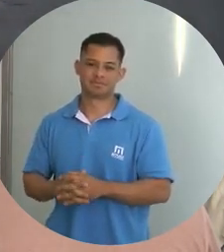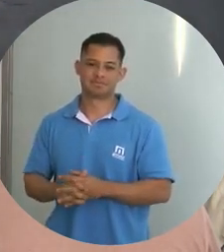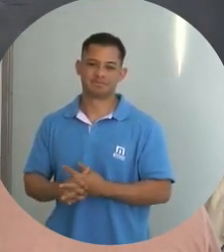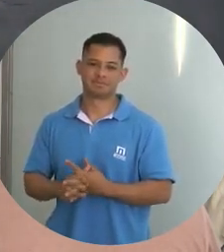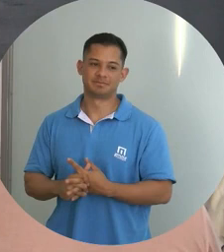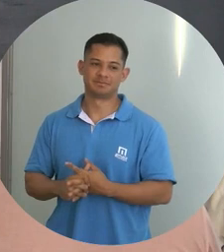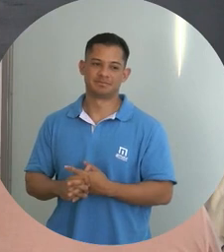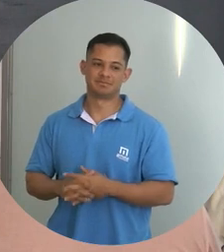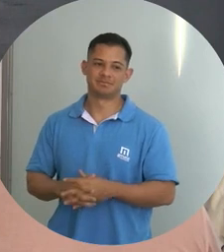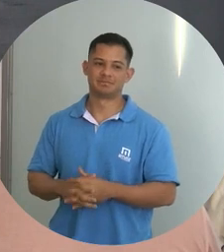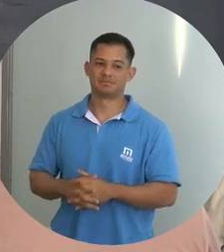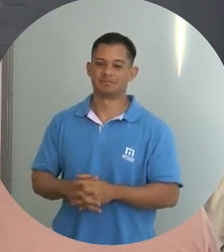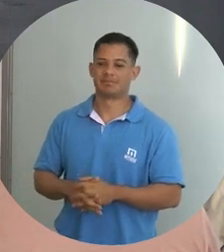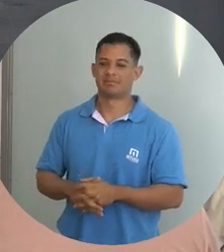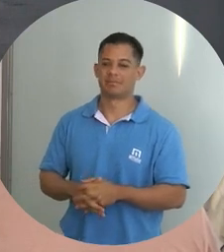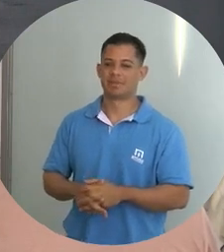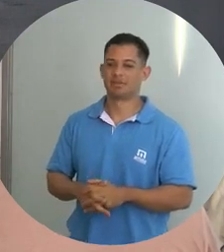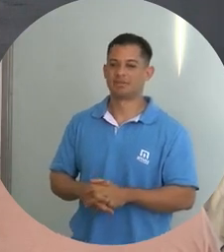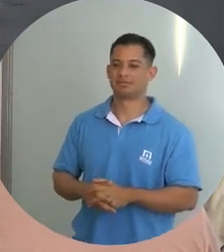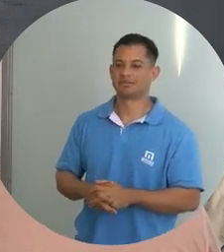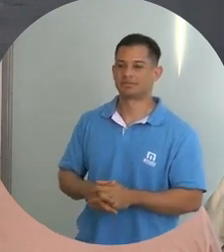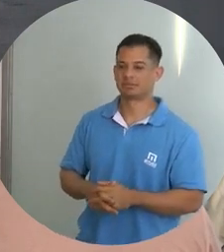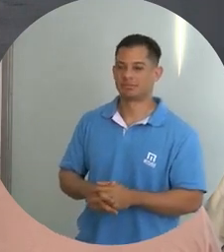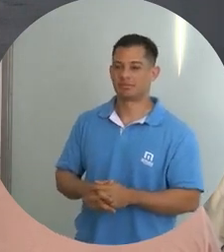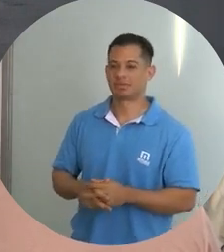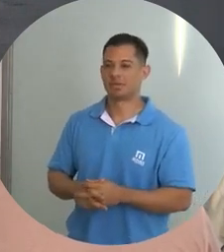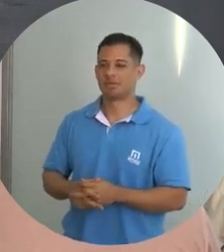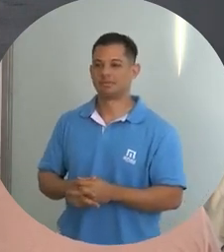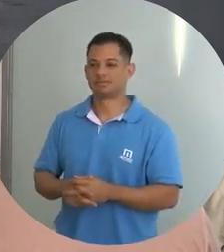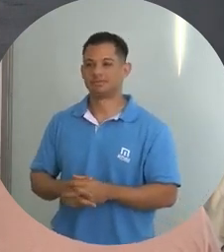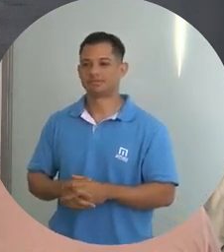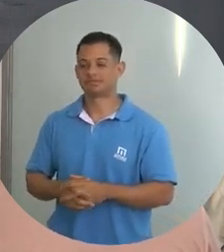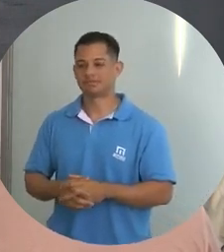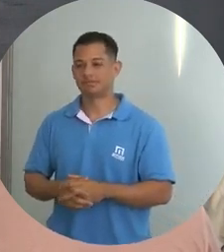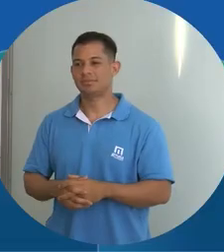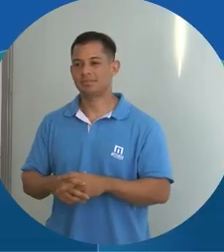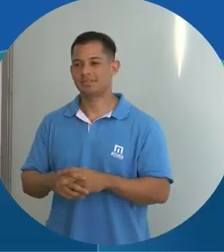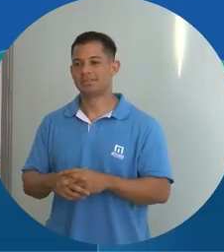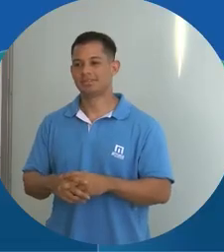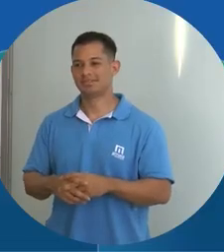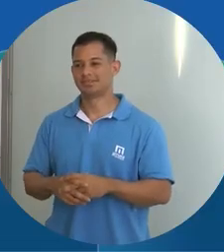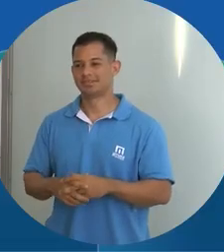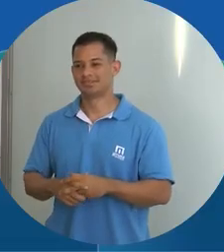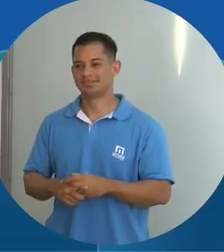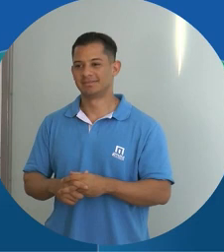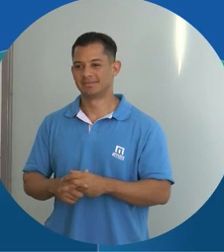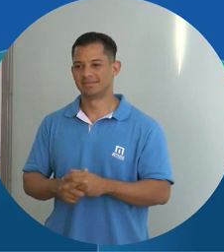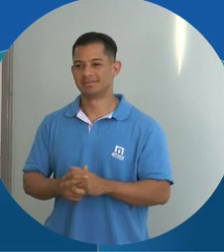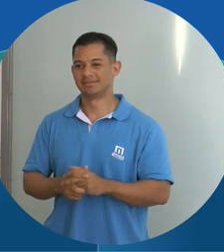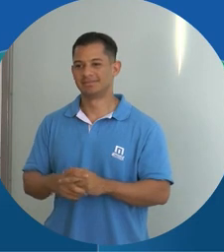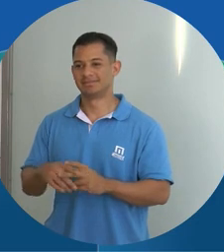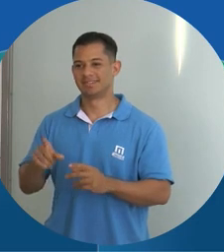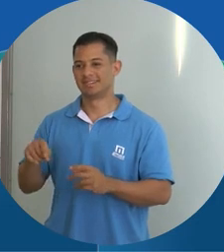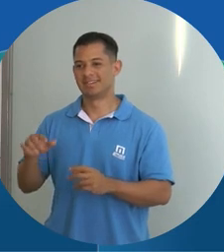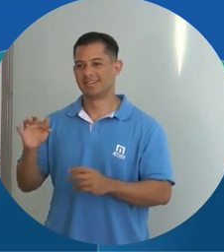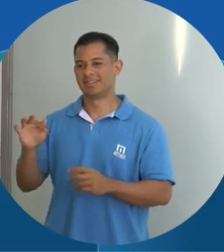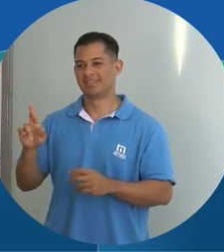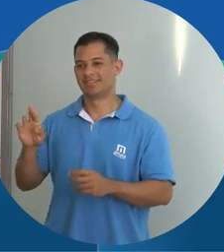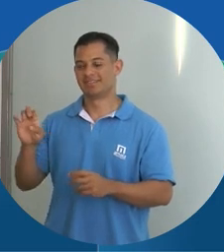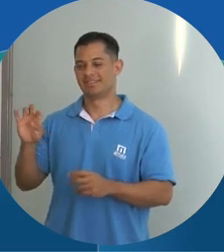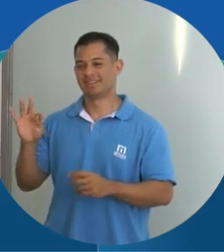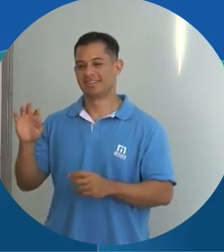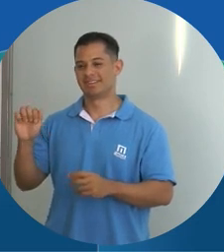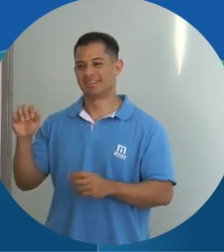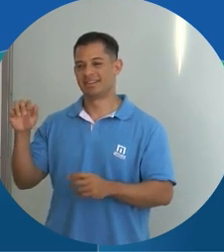Pois é. Aqui, por coincidência, tem essa é uma das fretagens que utiliza na estaca.